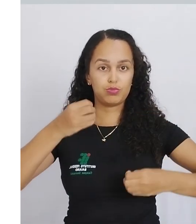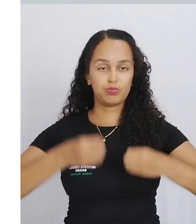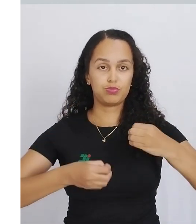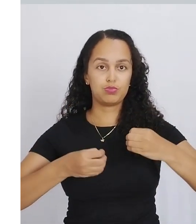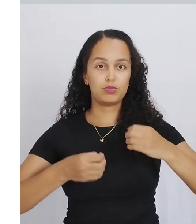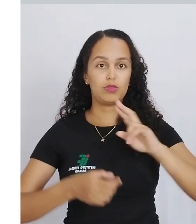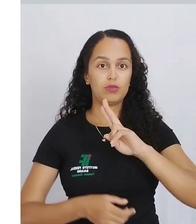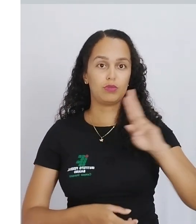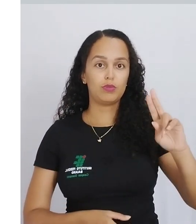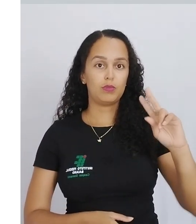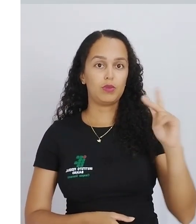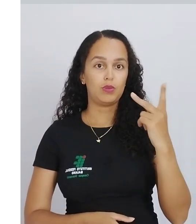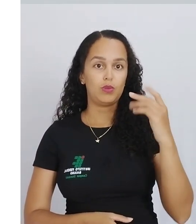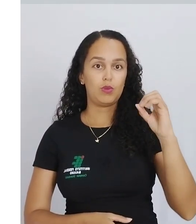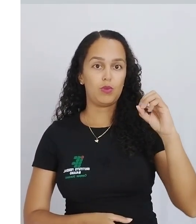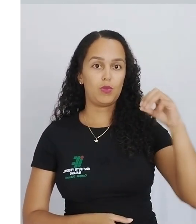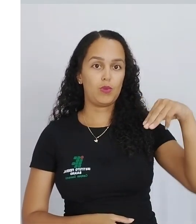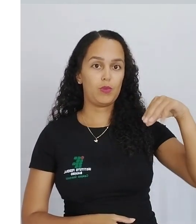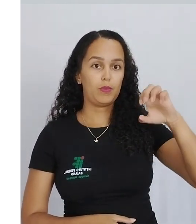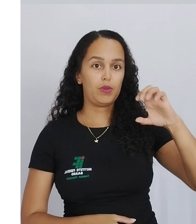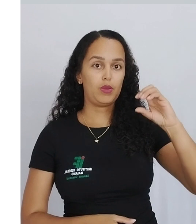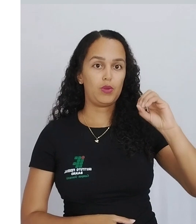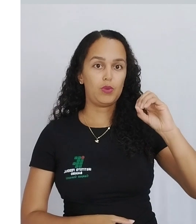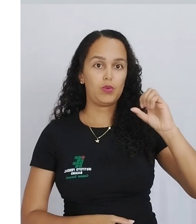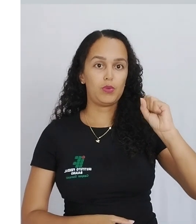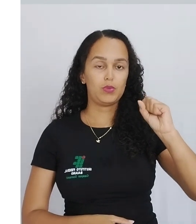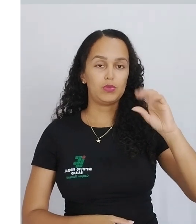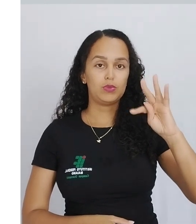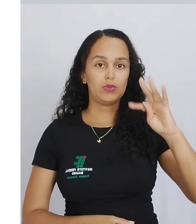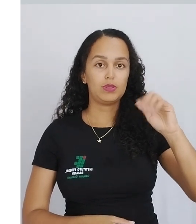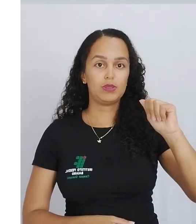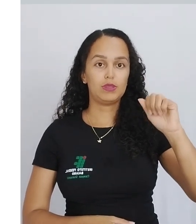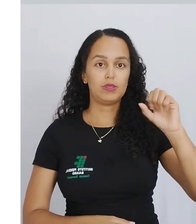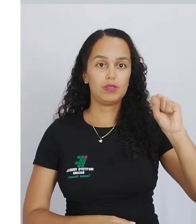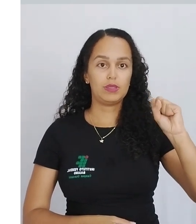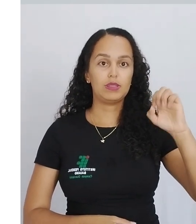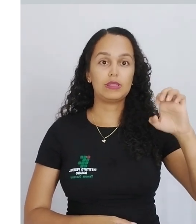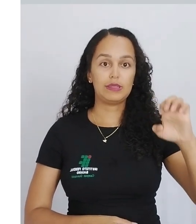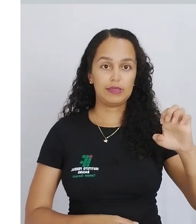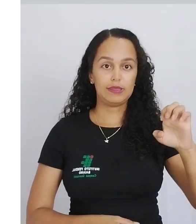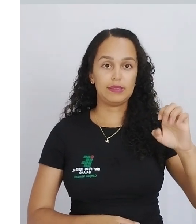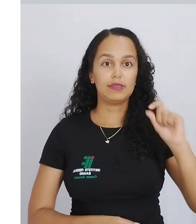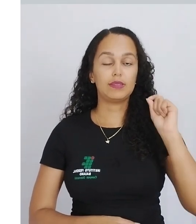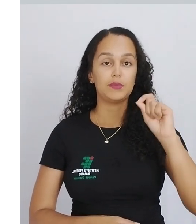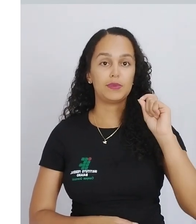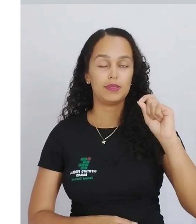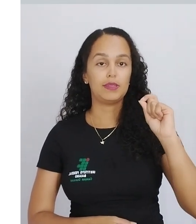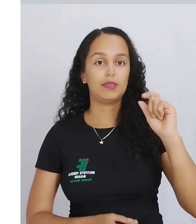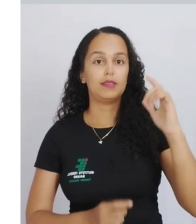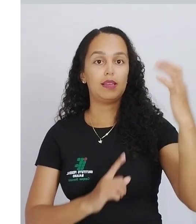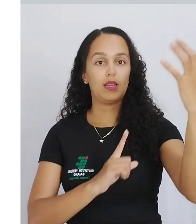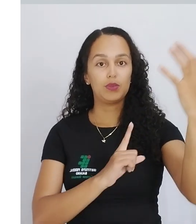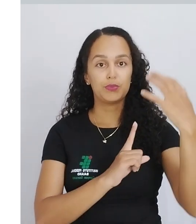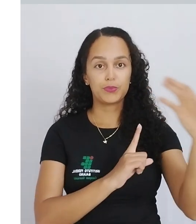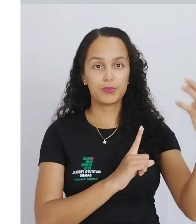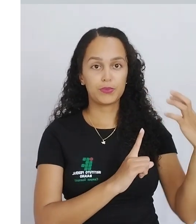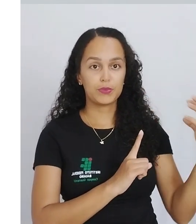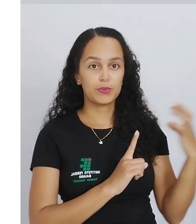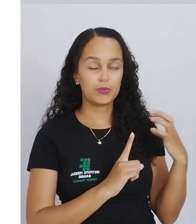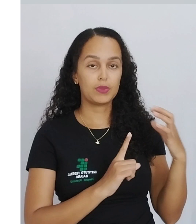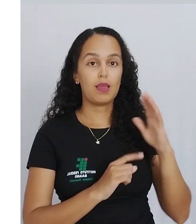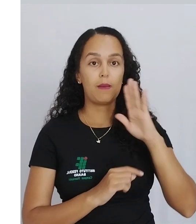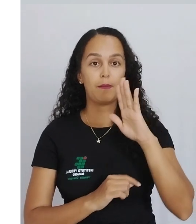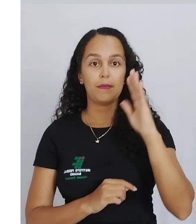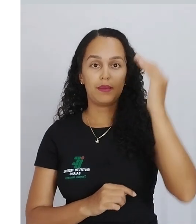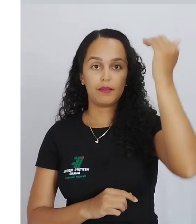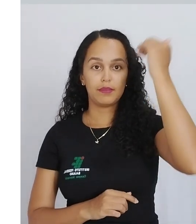né, manter um certo controle para que fatores externos não alterem a